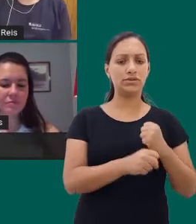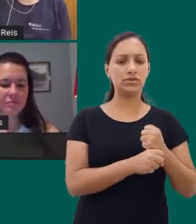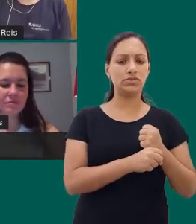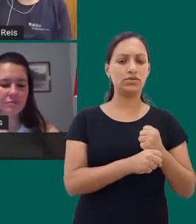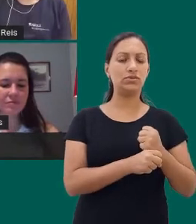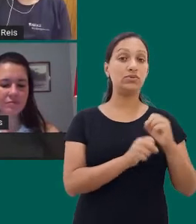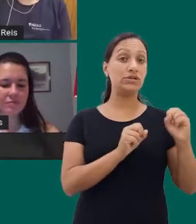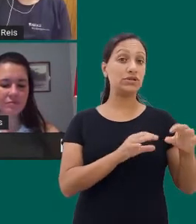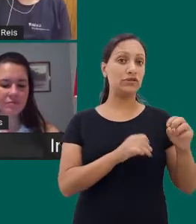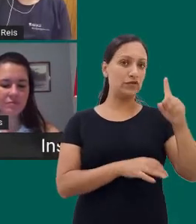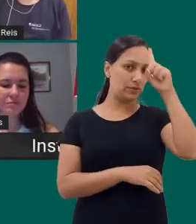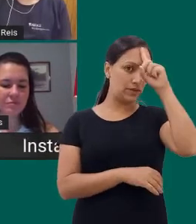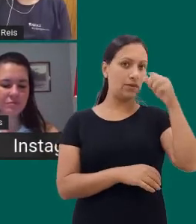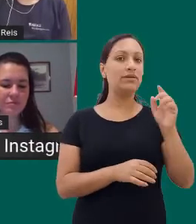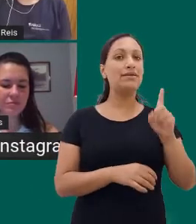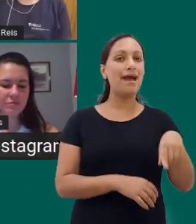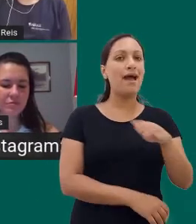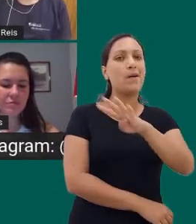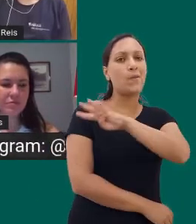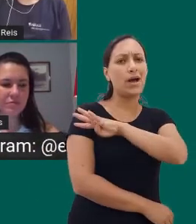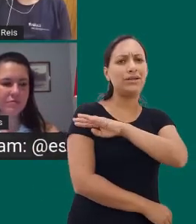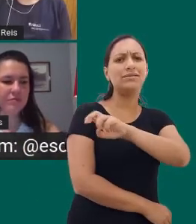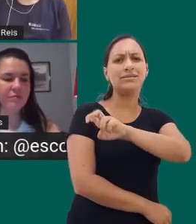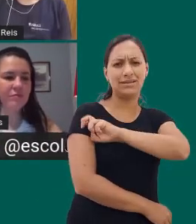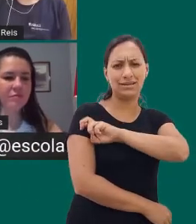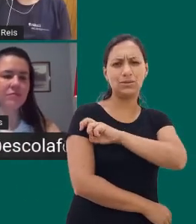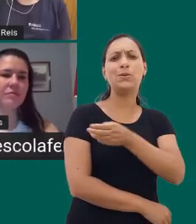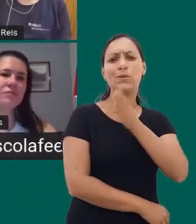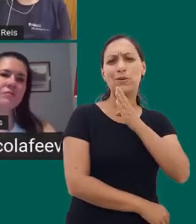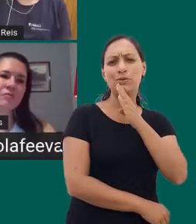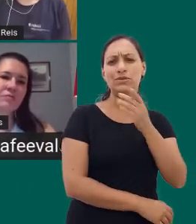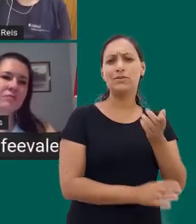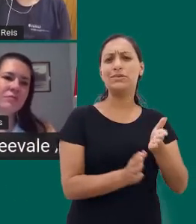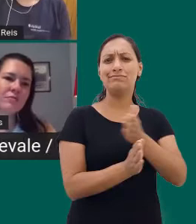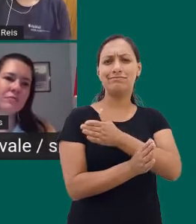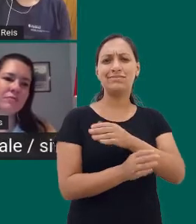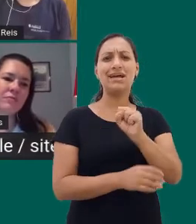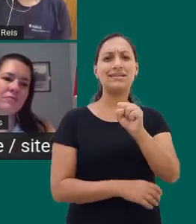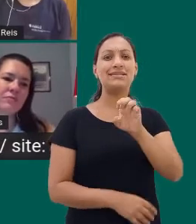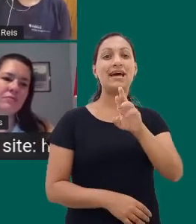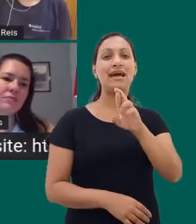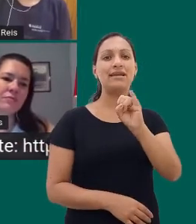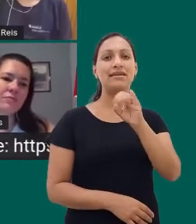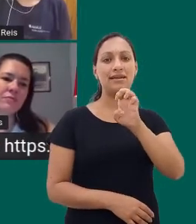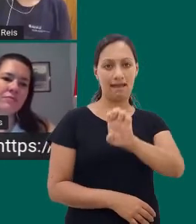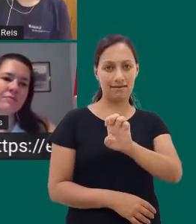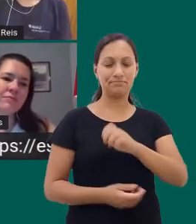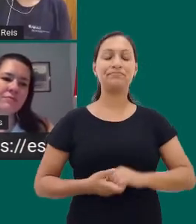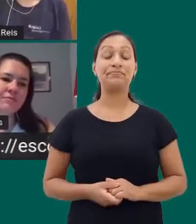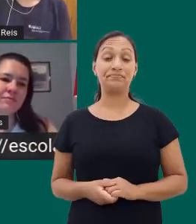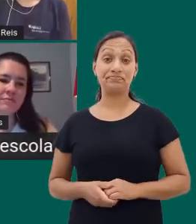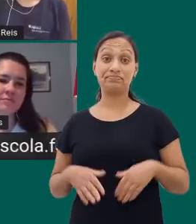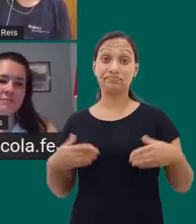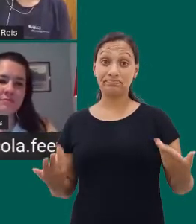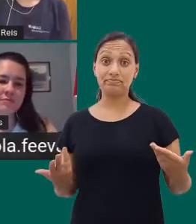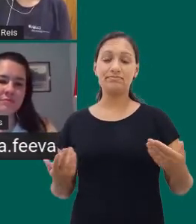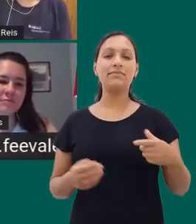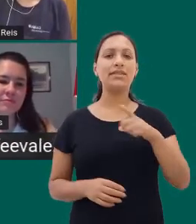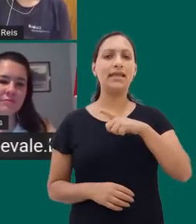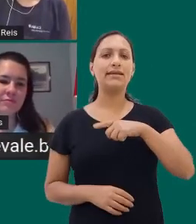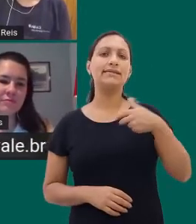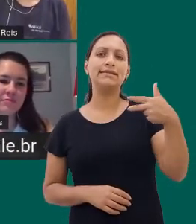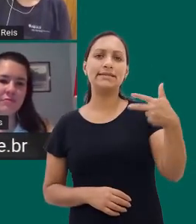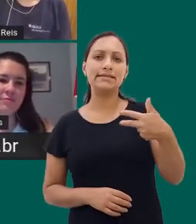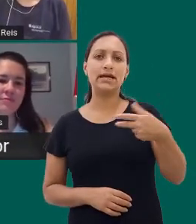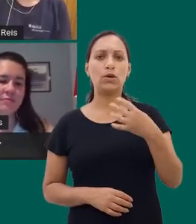quarto e o quinto que a gente conhece, então, da forma seriada, tá? E assim por diante, daí temos o terceiro, quarto